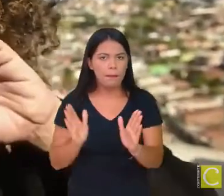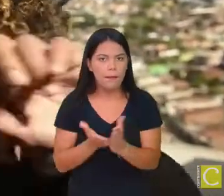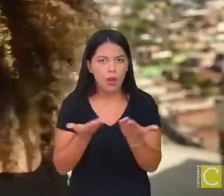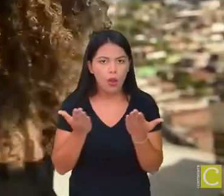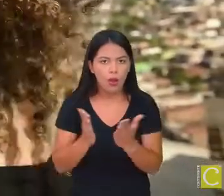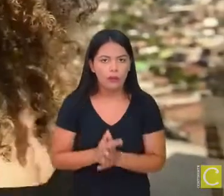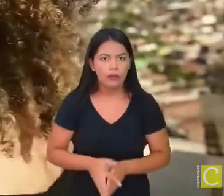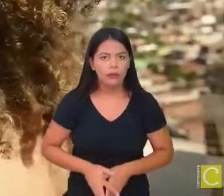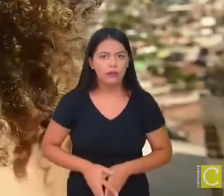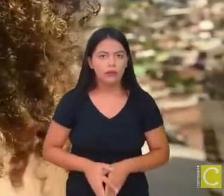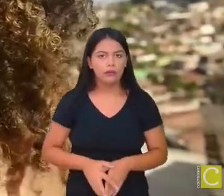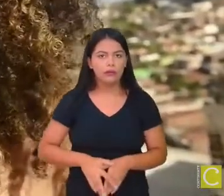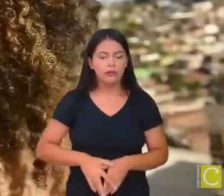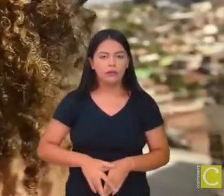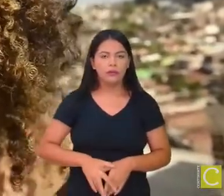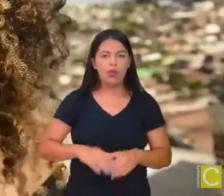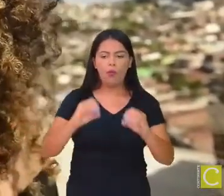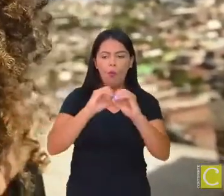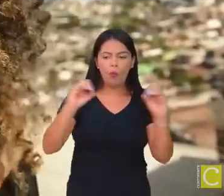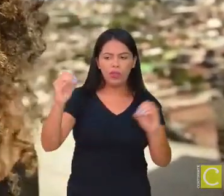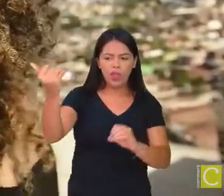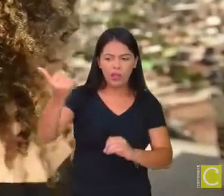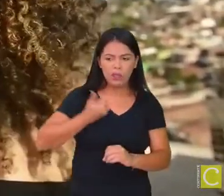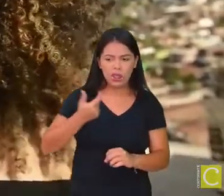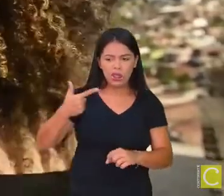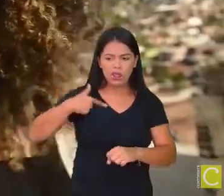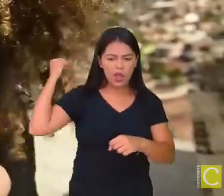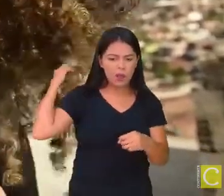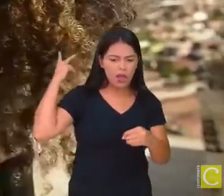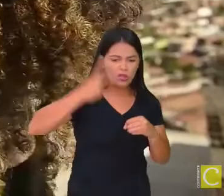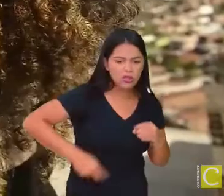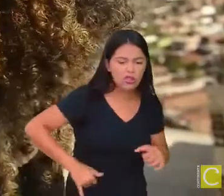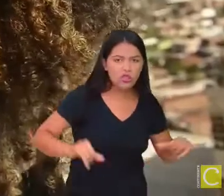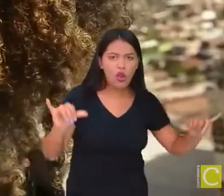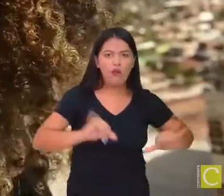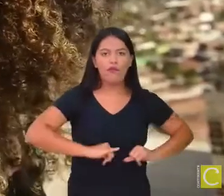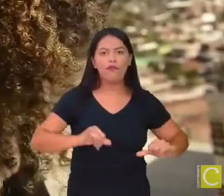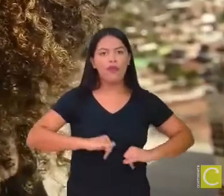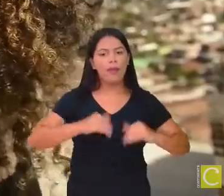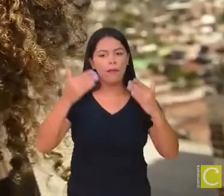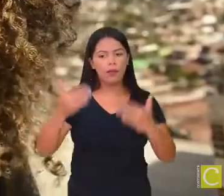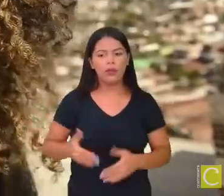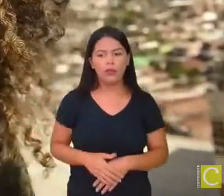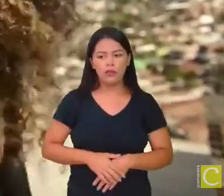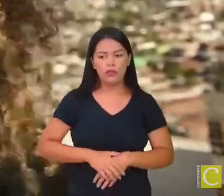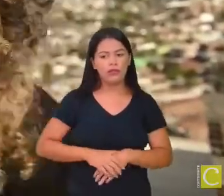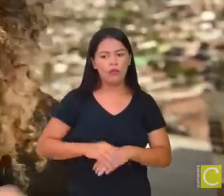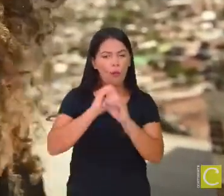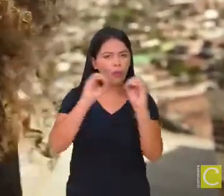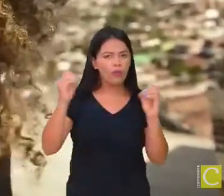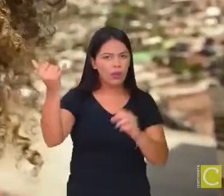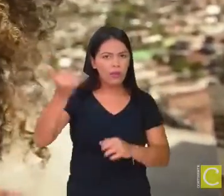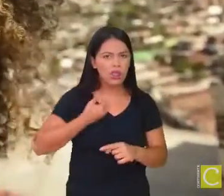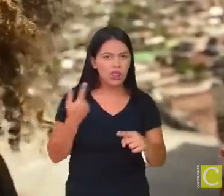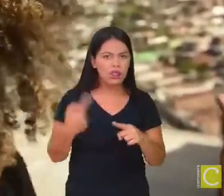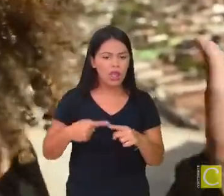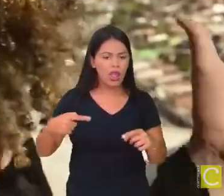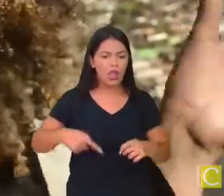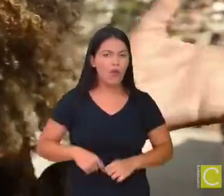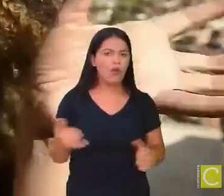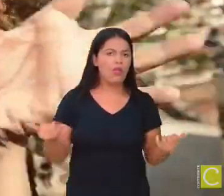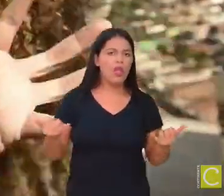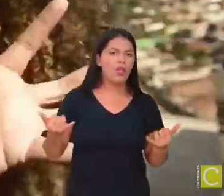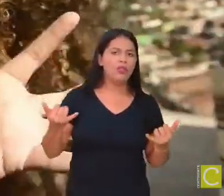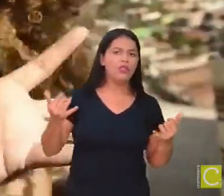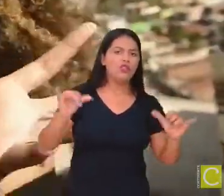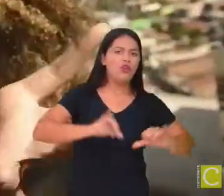Ninguém me avisou que apanharia por isso. Ninguém me avisou que não seria amada por isso. Morri várias vezes e